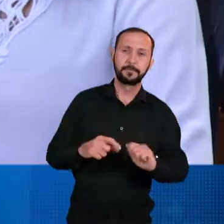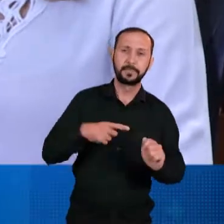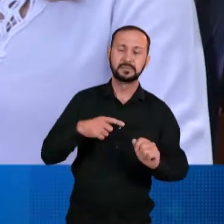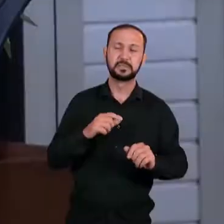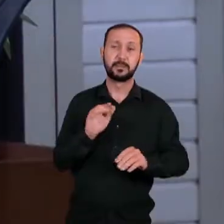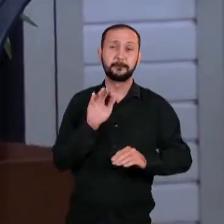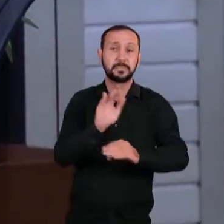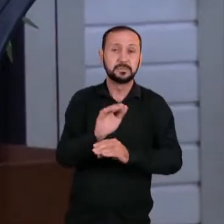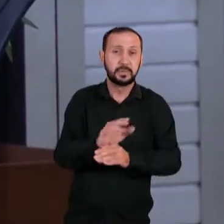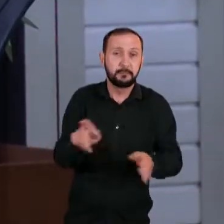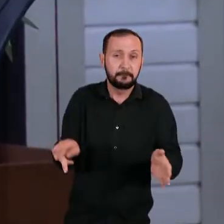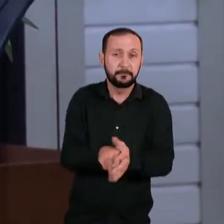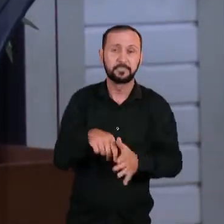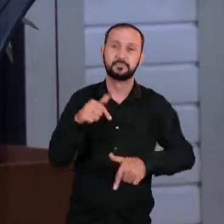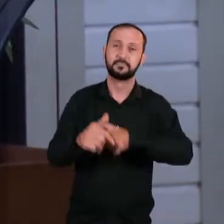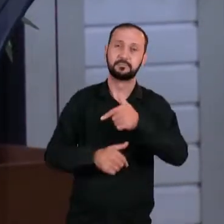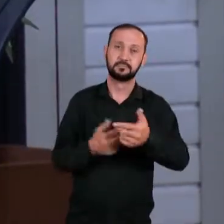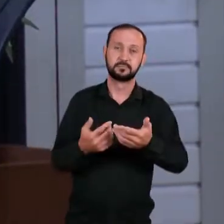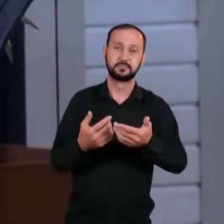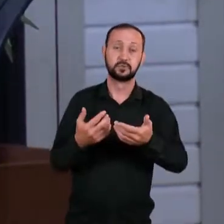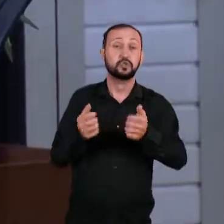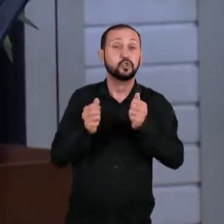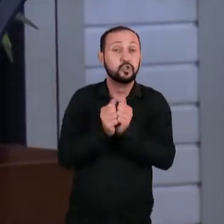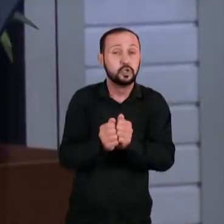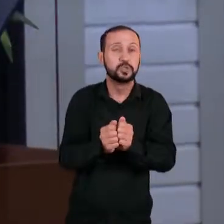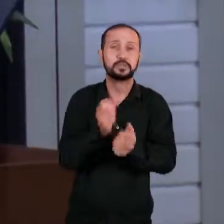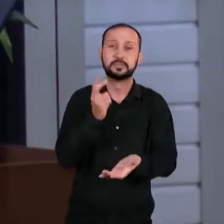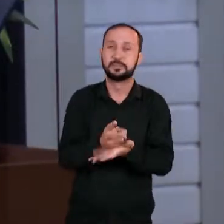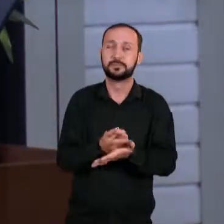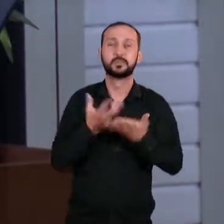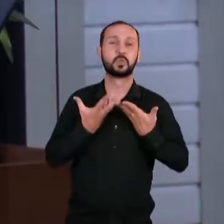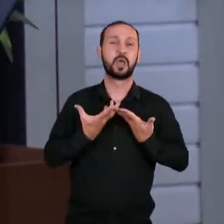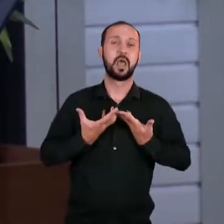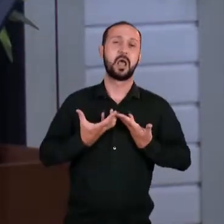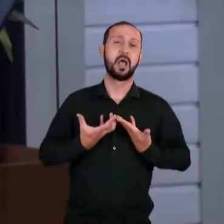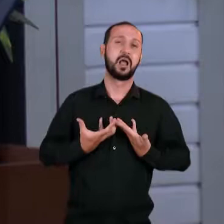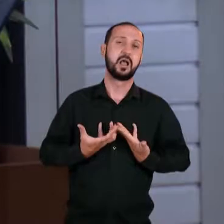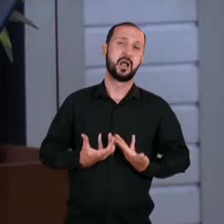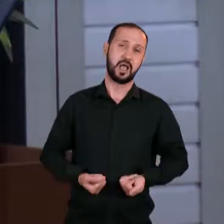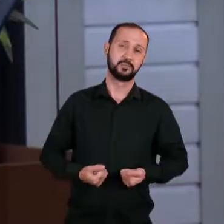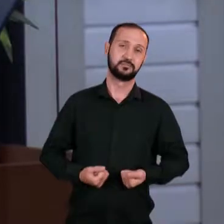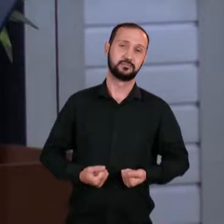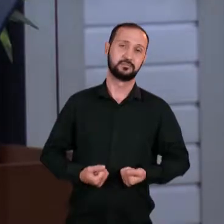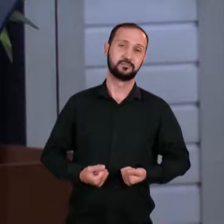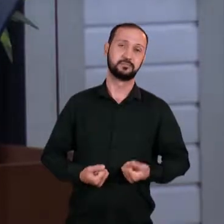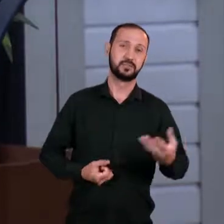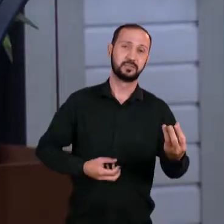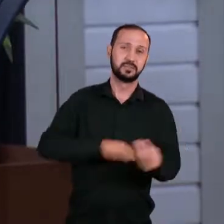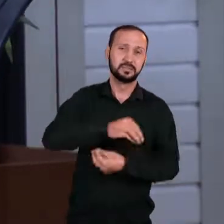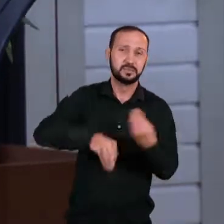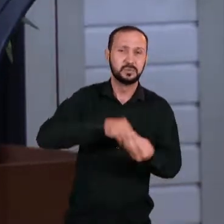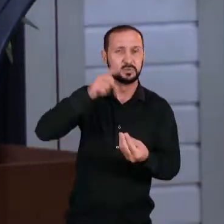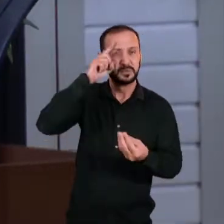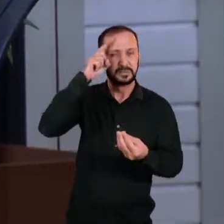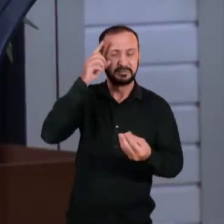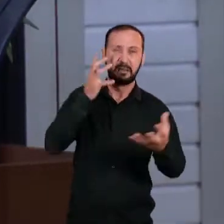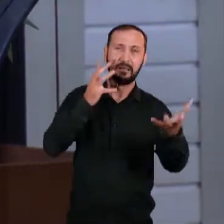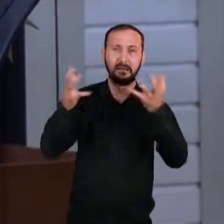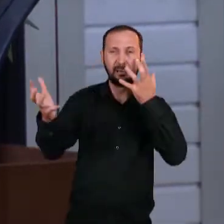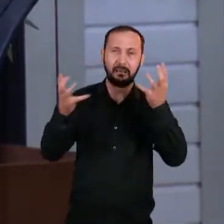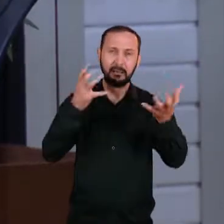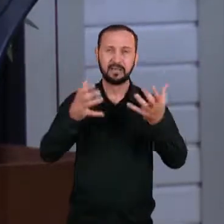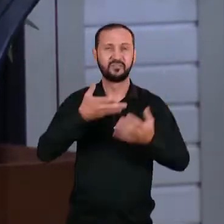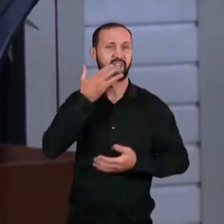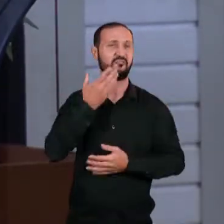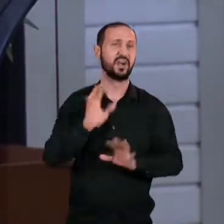ambiente de trabalho, juntamente com o cansaço. E acaba que muitas vezes é misturado com a correria do dia a dia, né? Nem sempre é fácil.